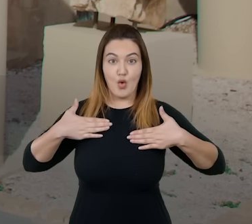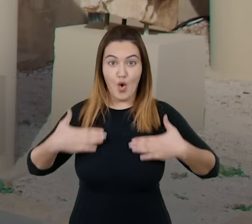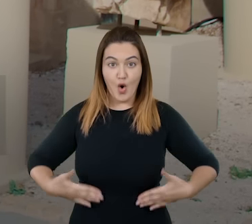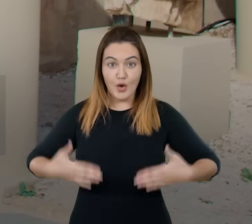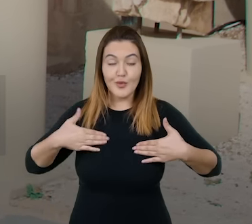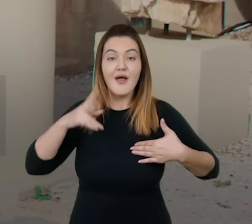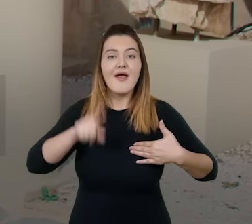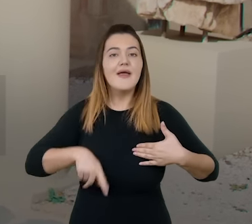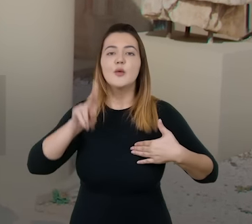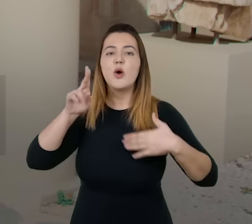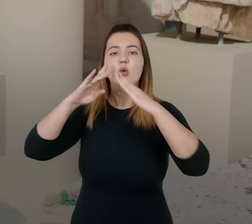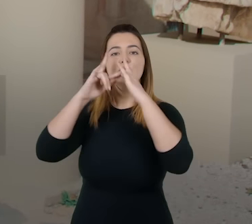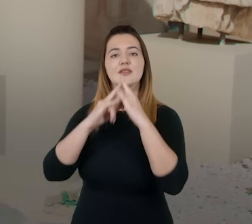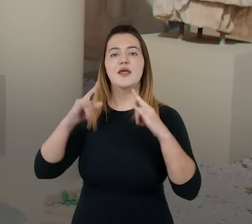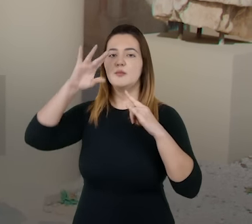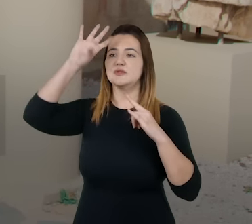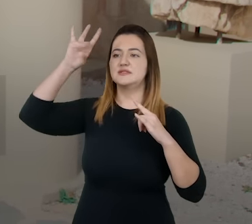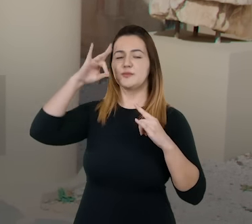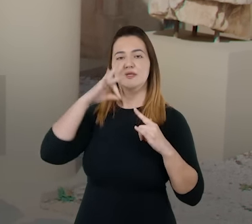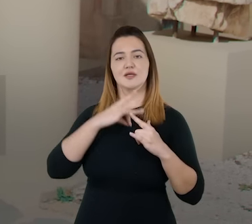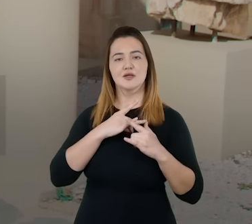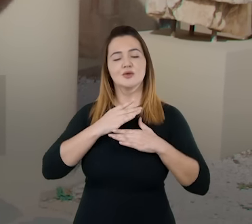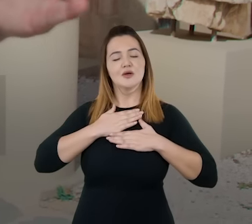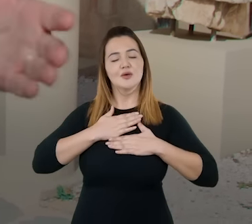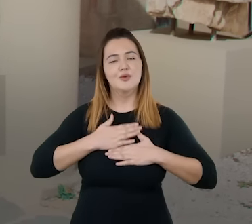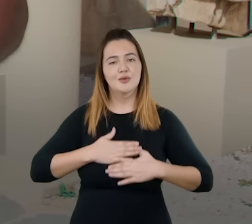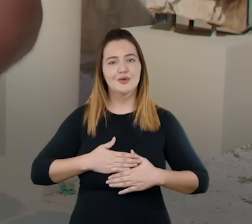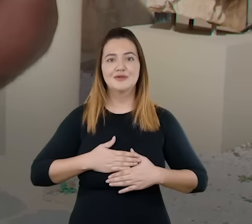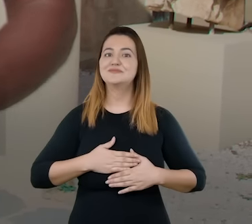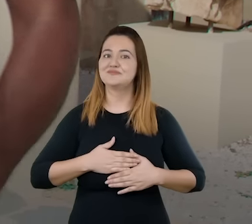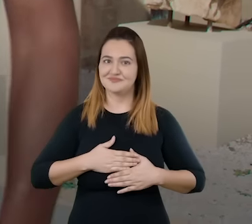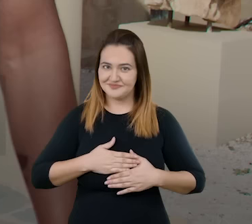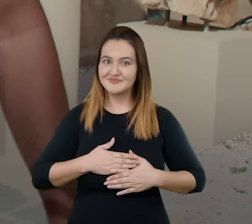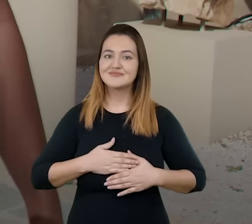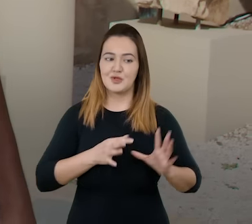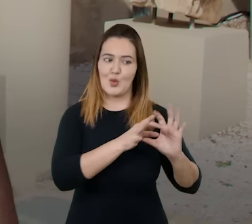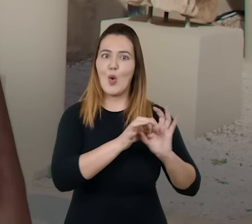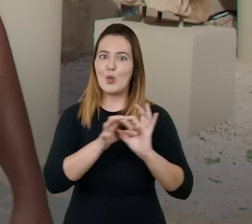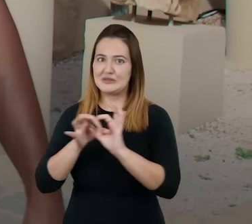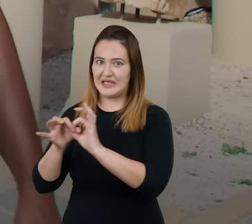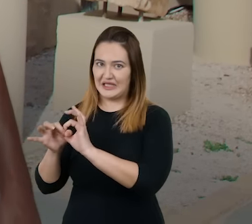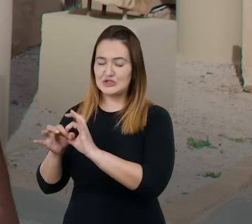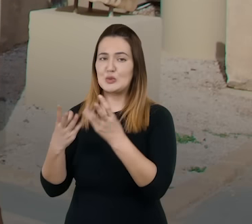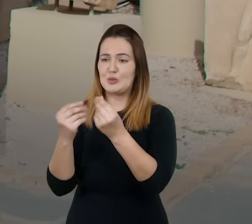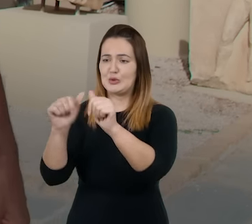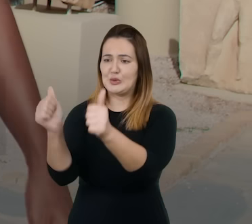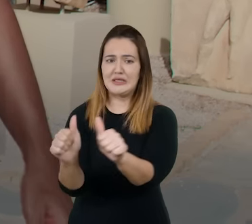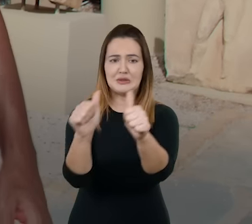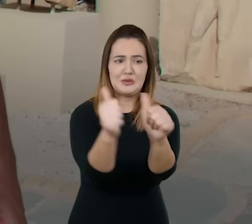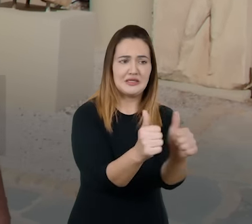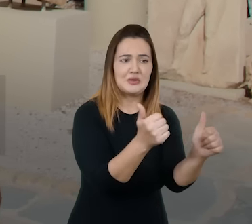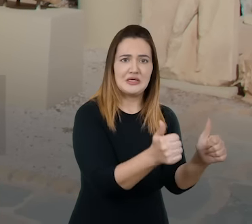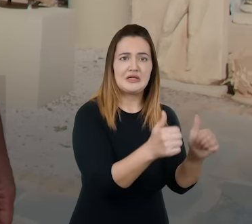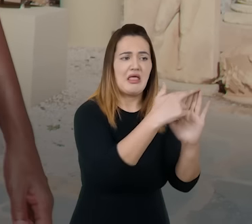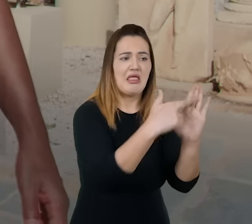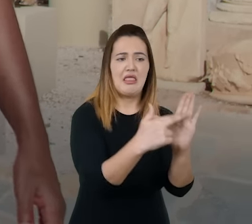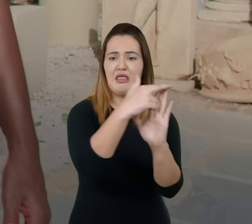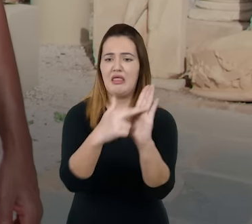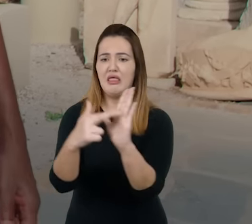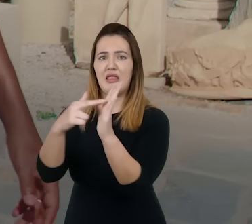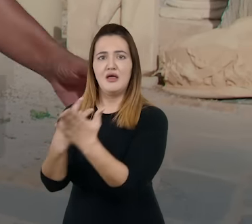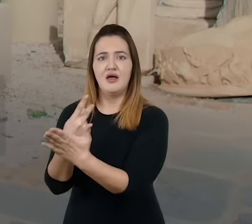que habita em mim. Como essa mensagem fazia sentido dentro de um contexto tão politeísta, promíscuo